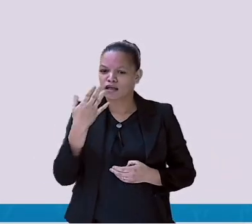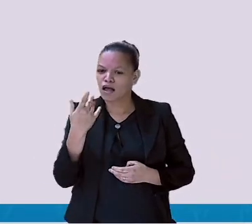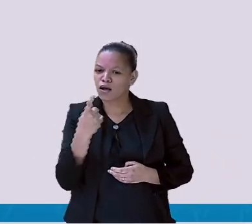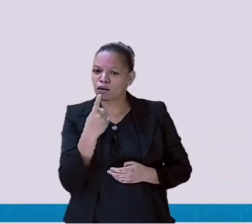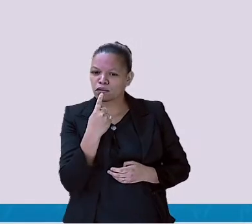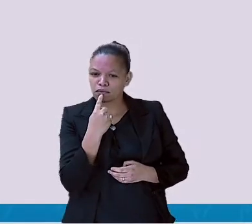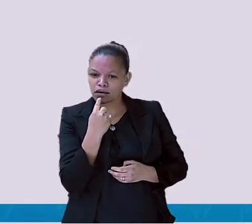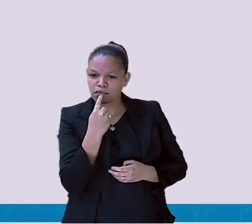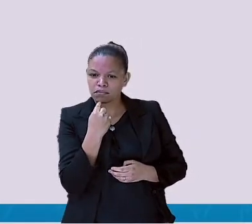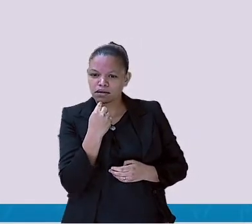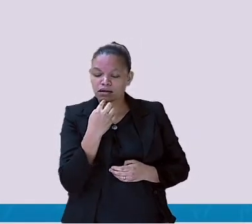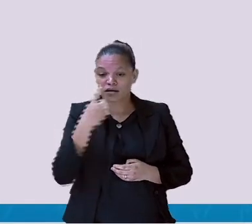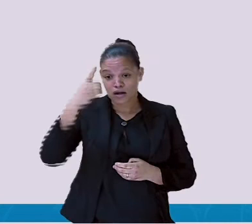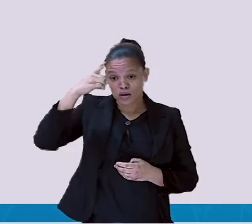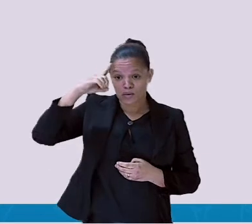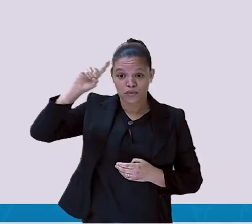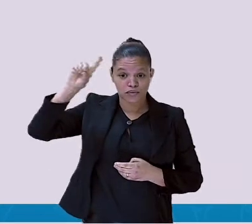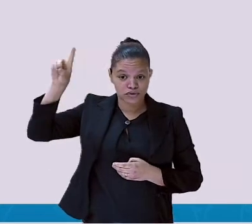Antônio.